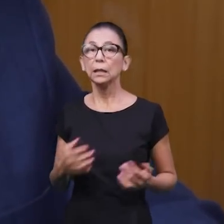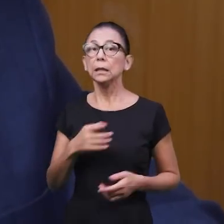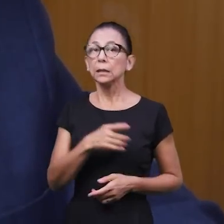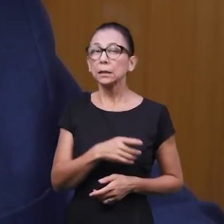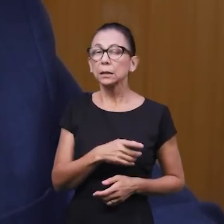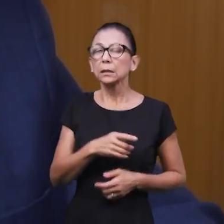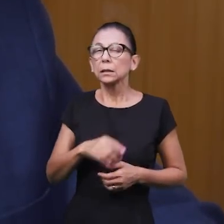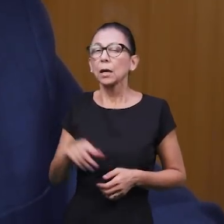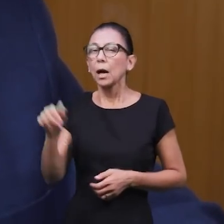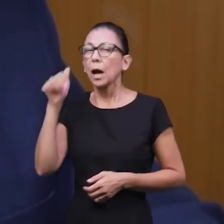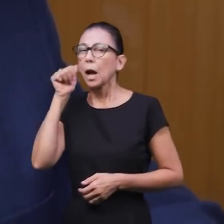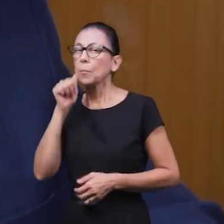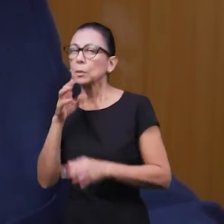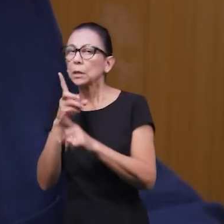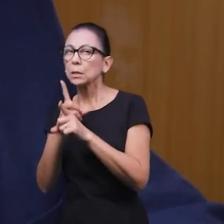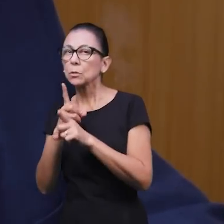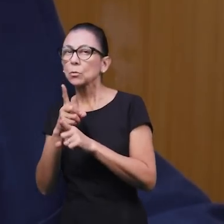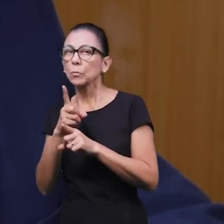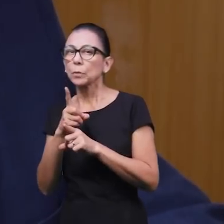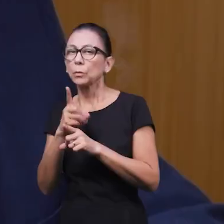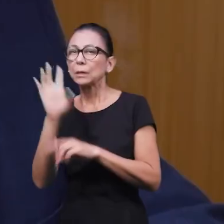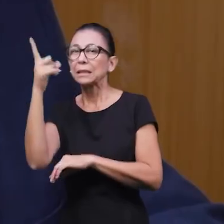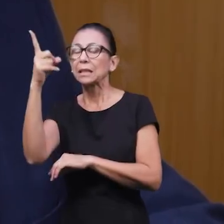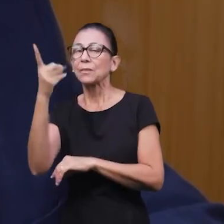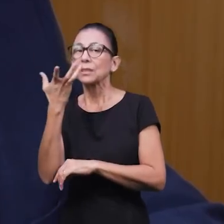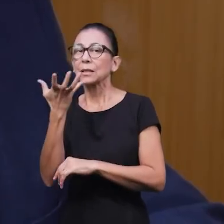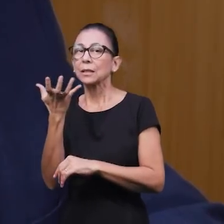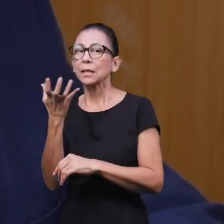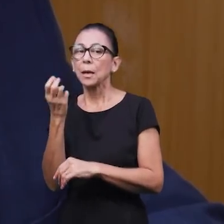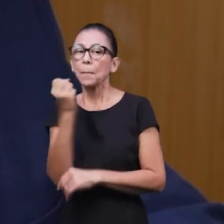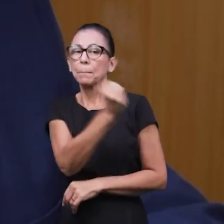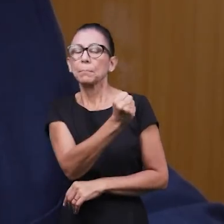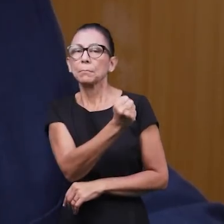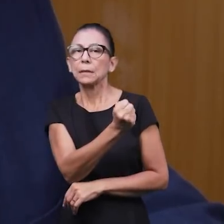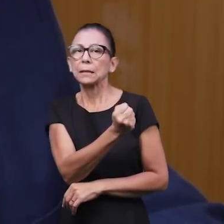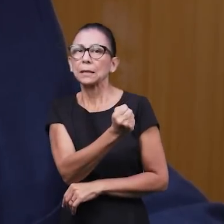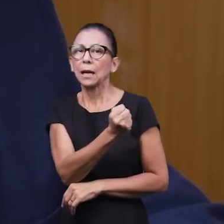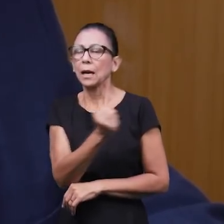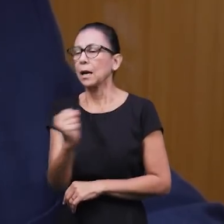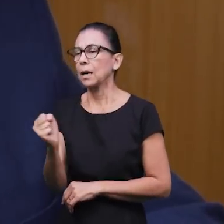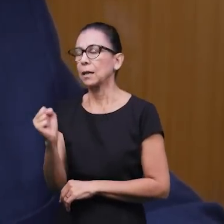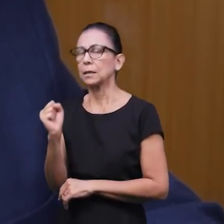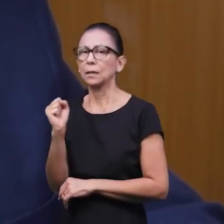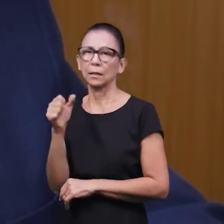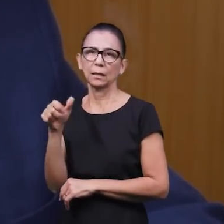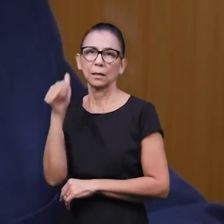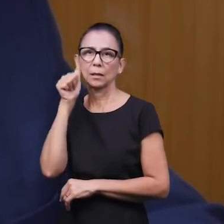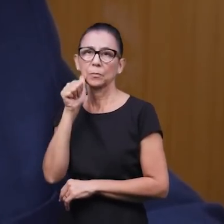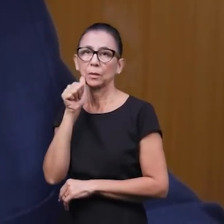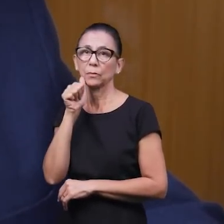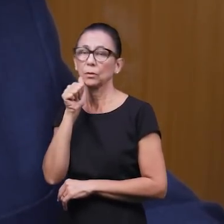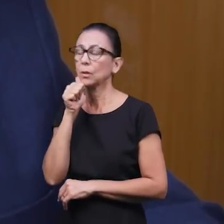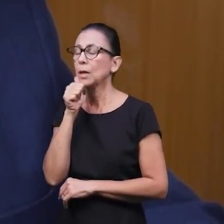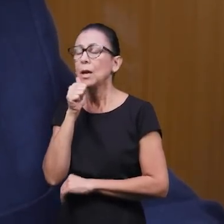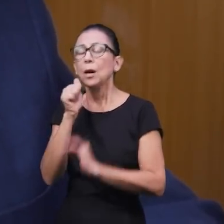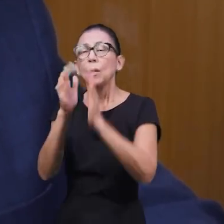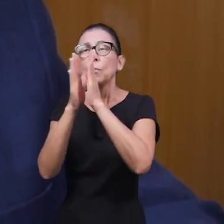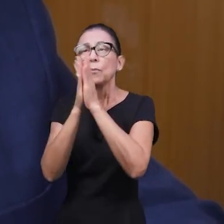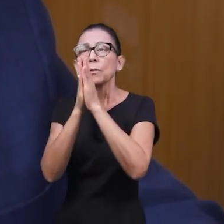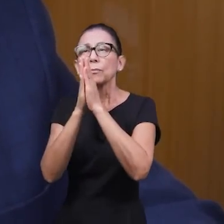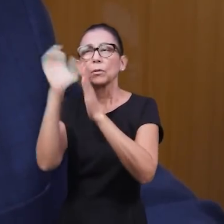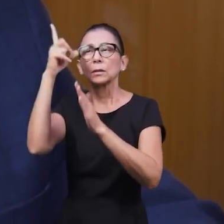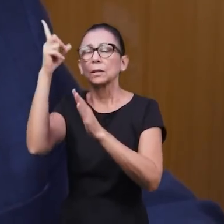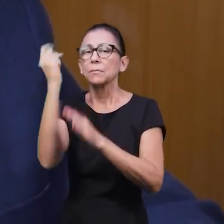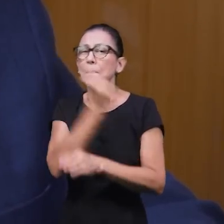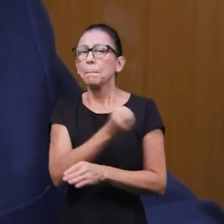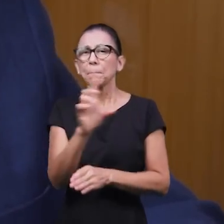ia até matá-lo mesmo, né? A mulher chegou a Davi, não faça nada com meu marido. Meu marido é isso e aquilo, mas tem misericórdia. Então